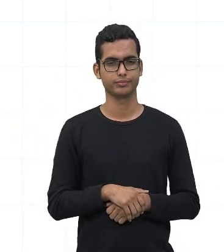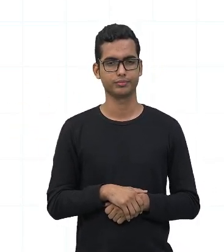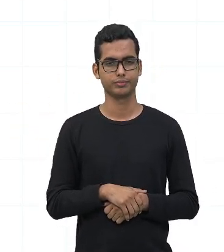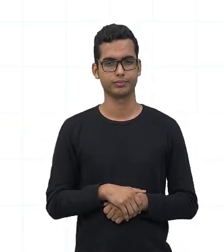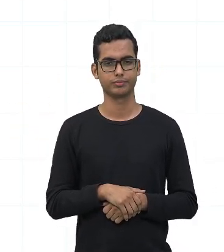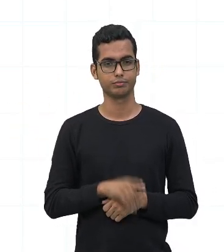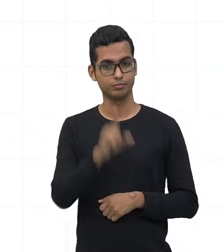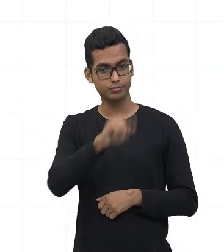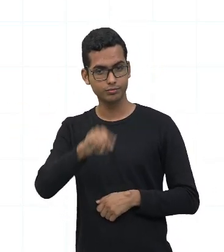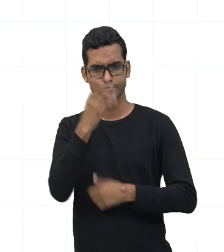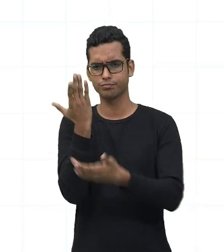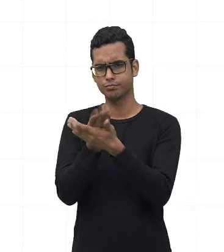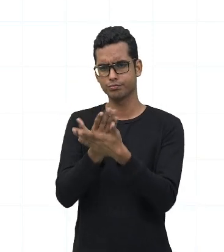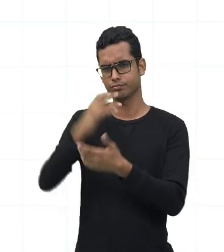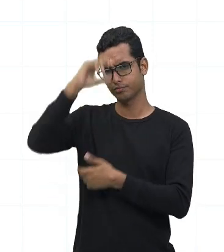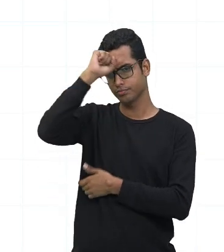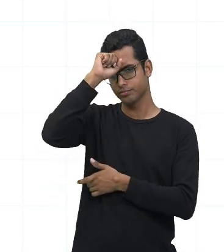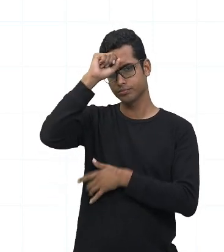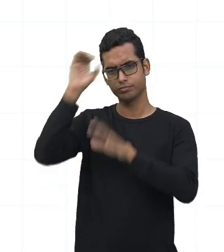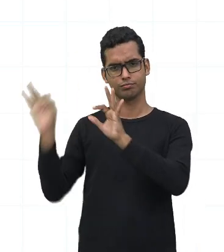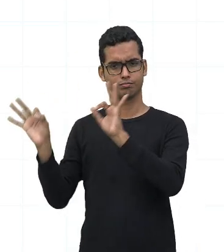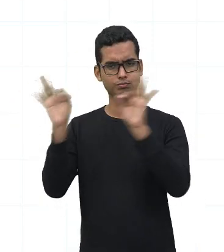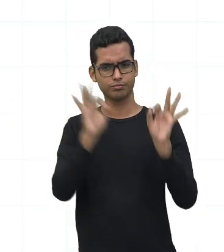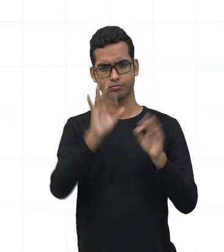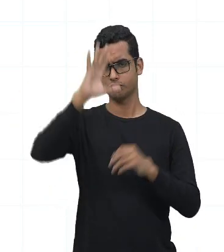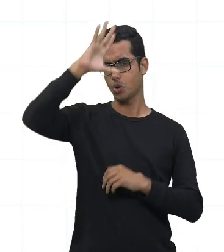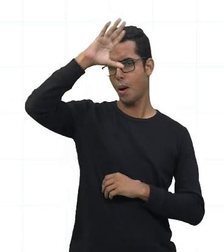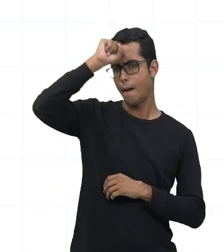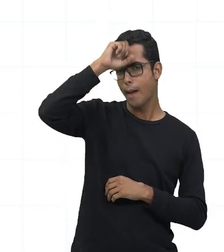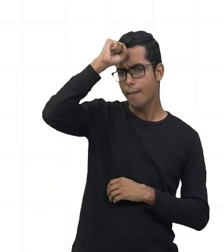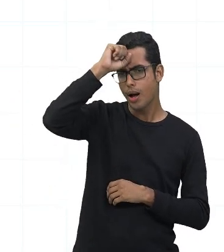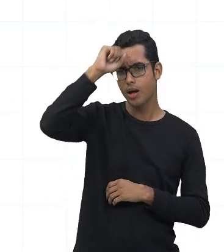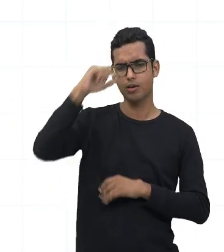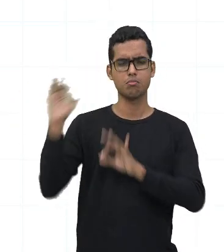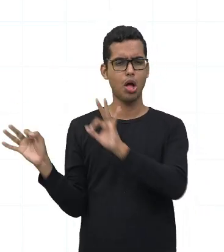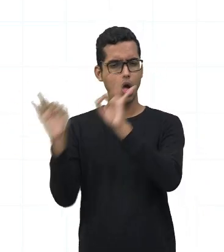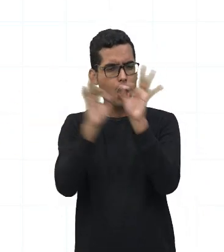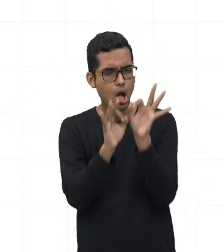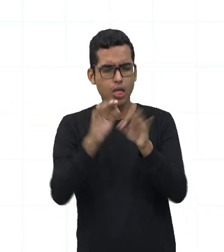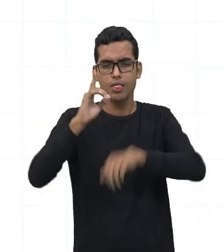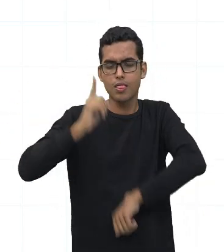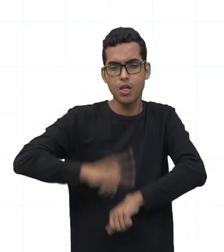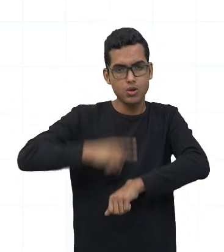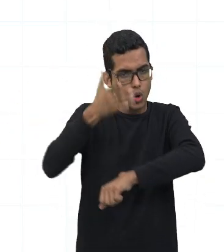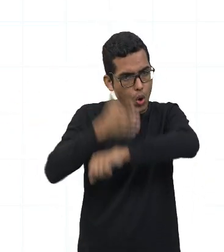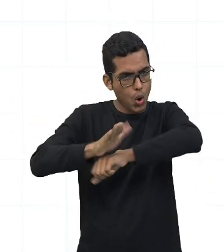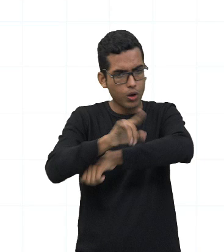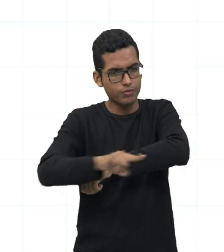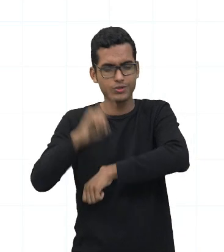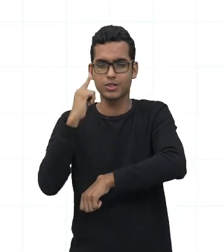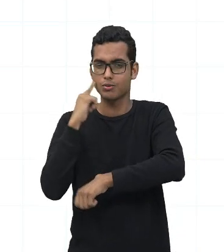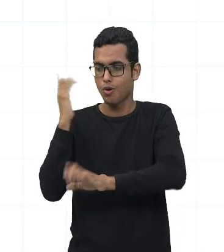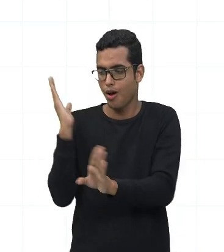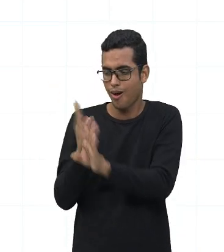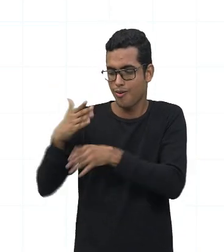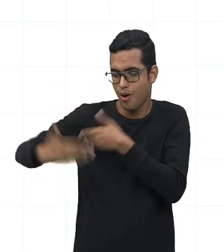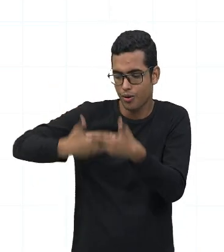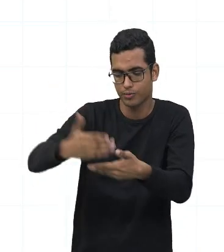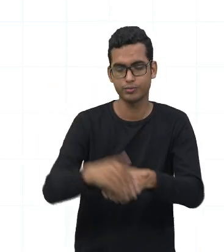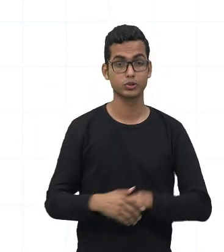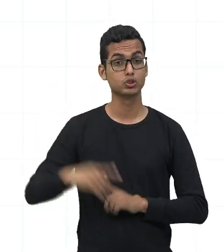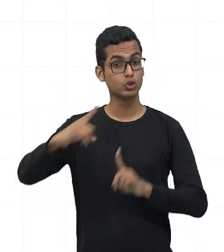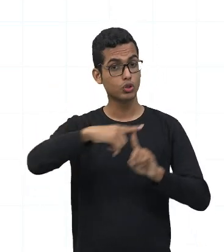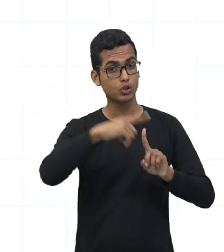das suas técnicas, das vezes que vocês estiverem treinando, vocês vão descobrindo. Tipos de